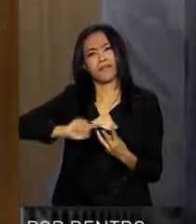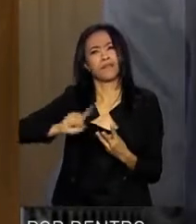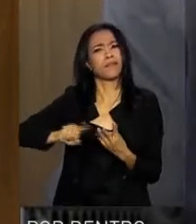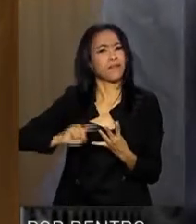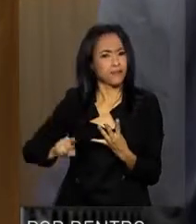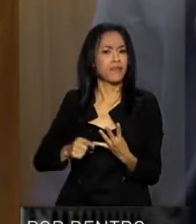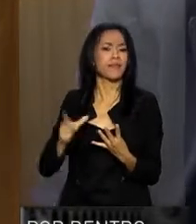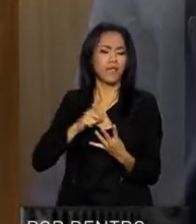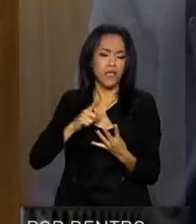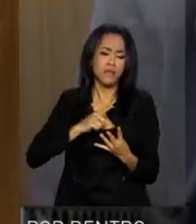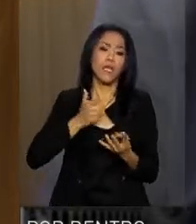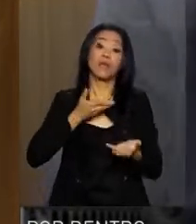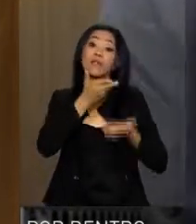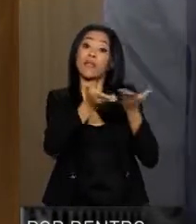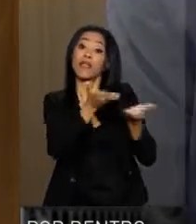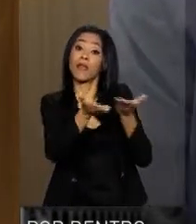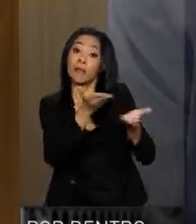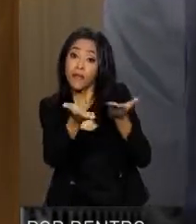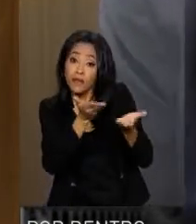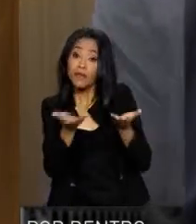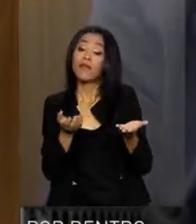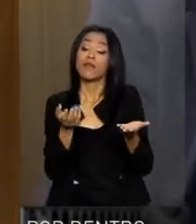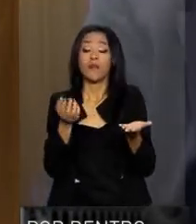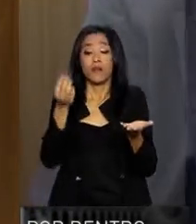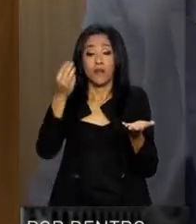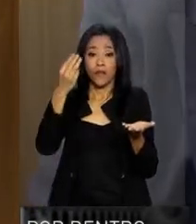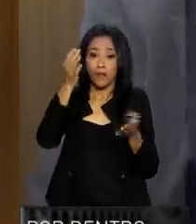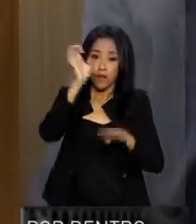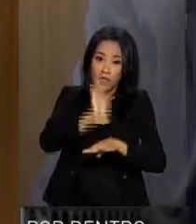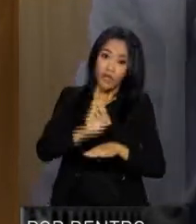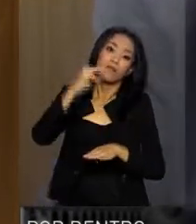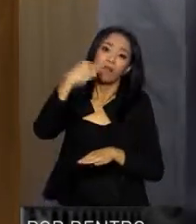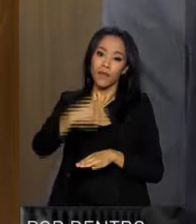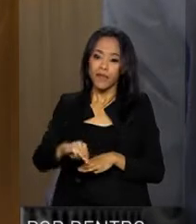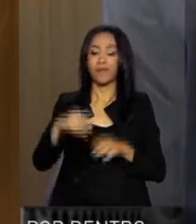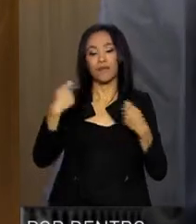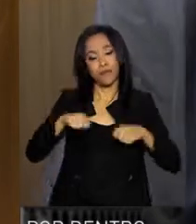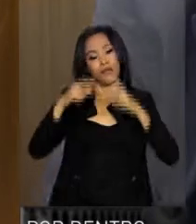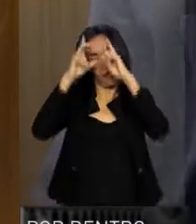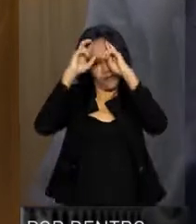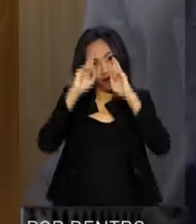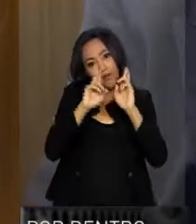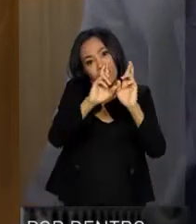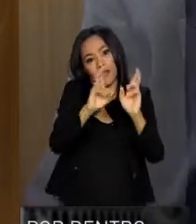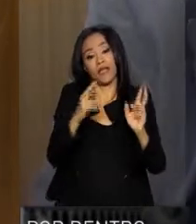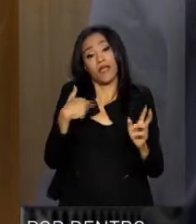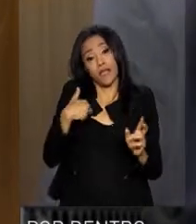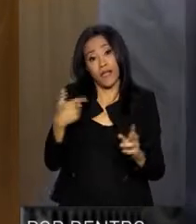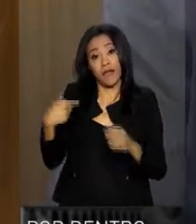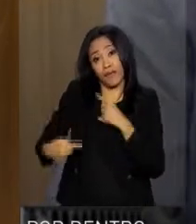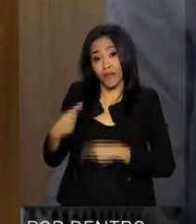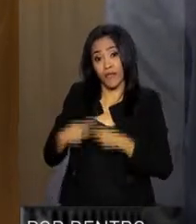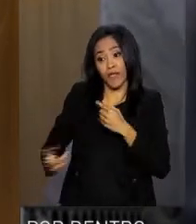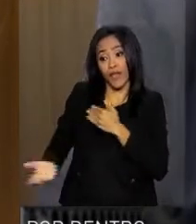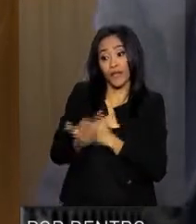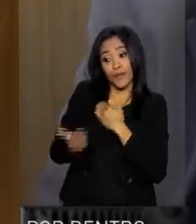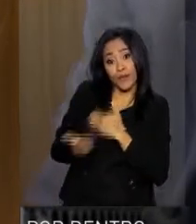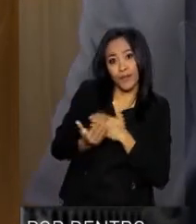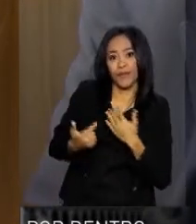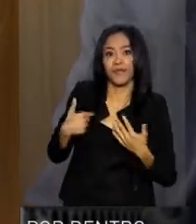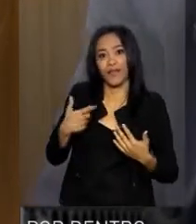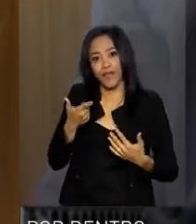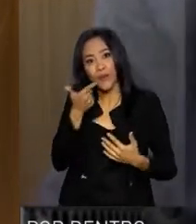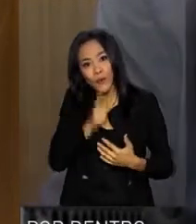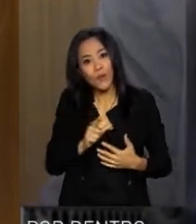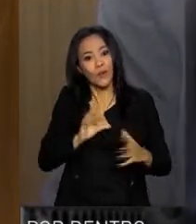dado um tratamento que o maranhão merece e que a situação política nos favorece pelo fato de eu ser da bancada